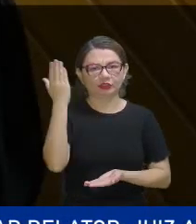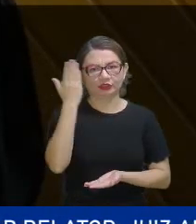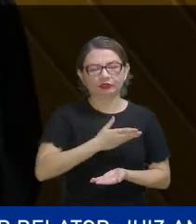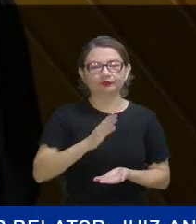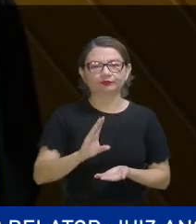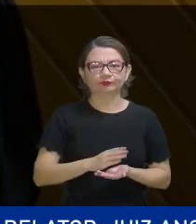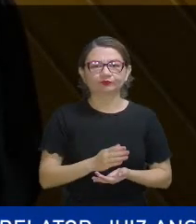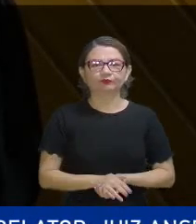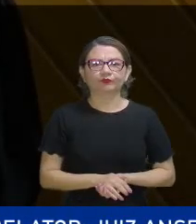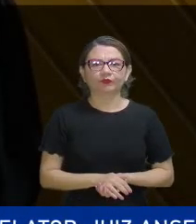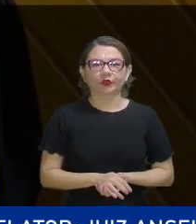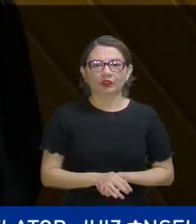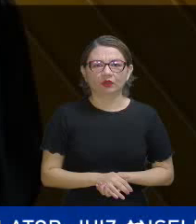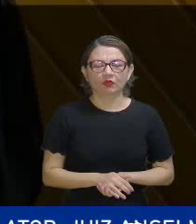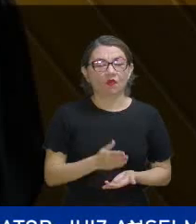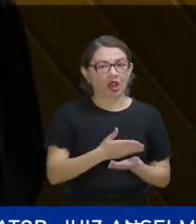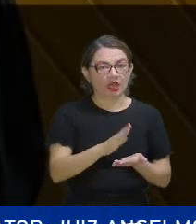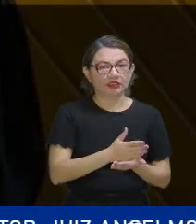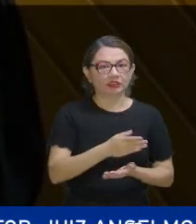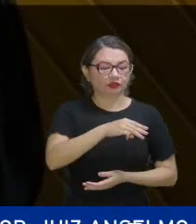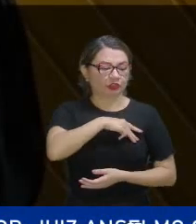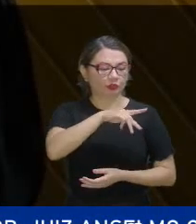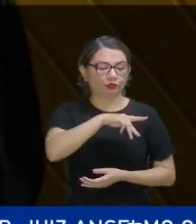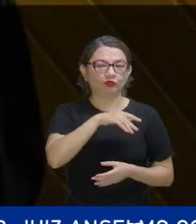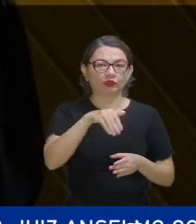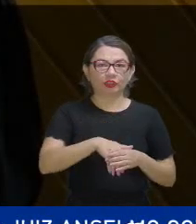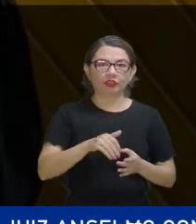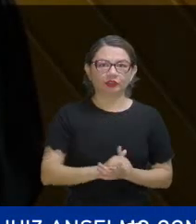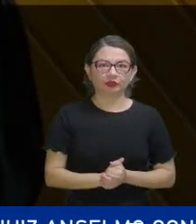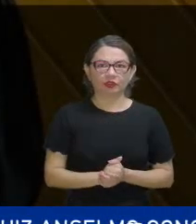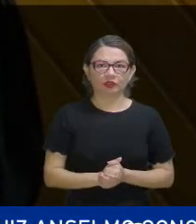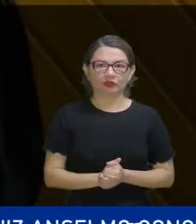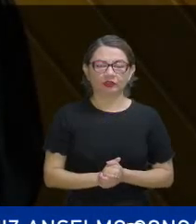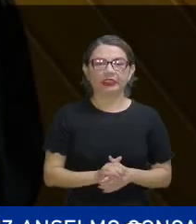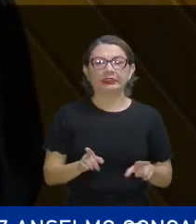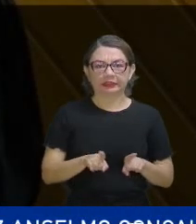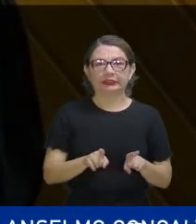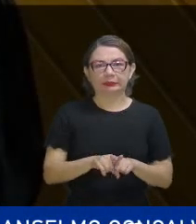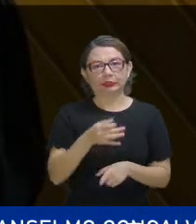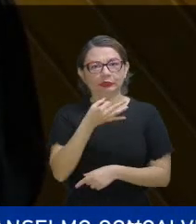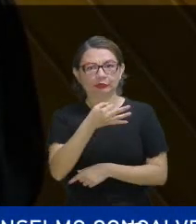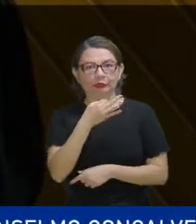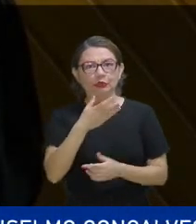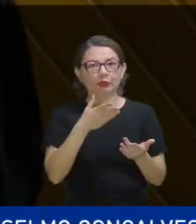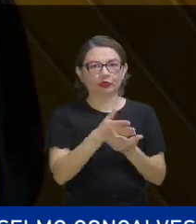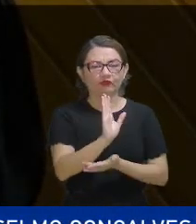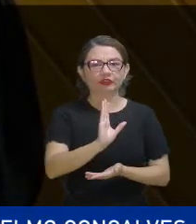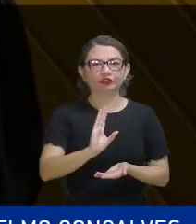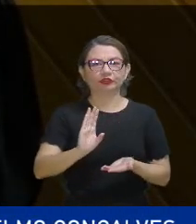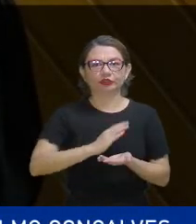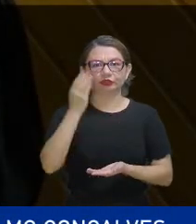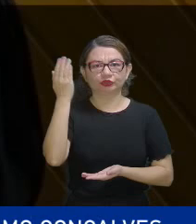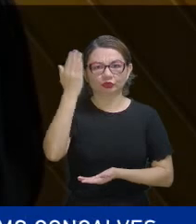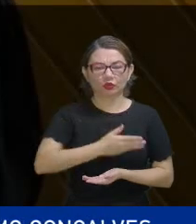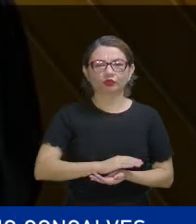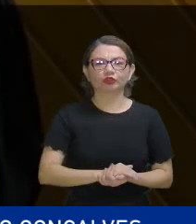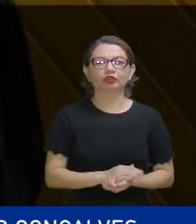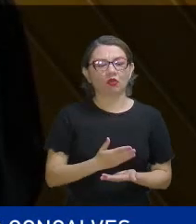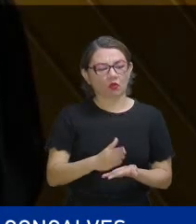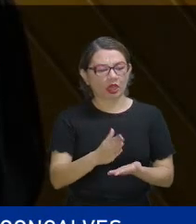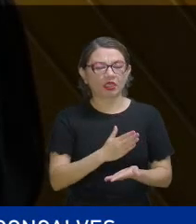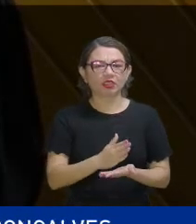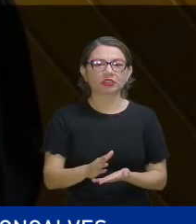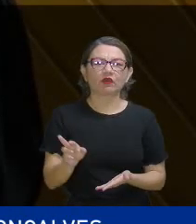Com retorno dos autos, o Ministério Público Eleitoral, em derradeira manifestação, também opinou pela aprovação das contas com ressalvas.